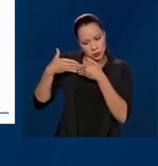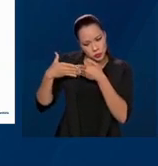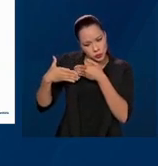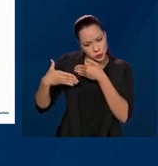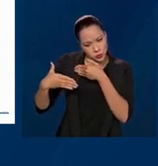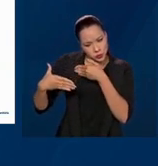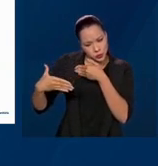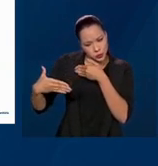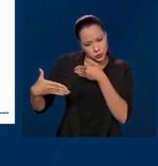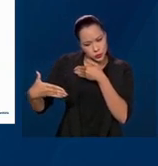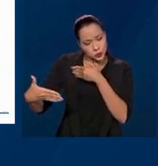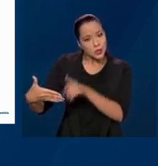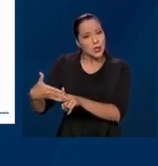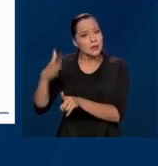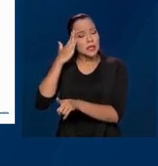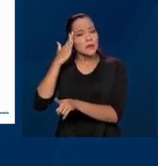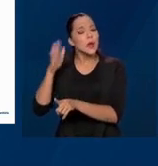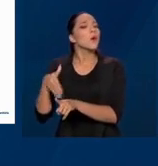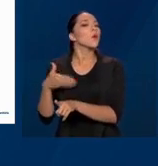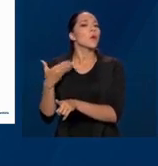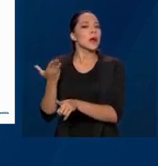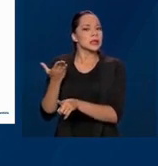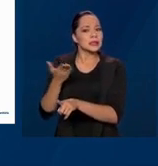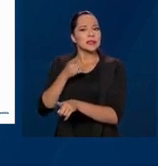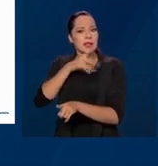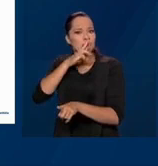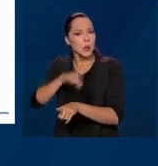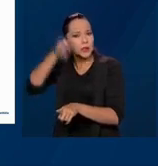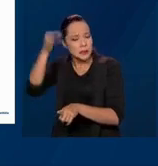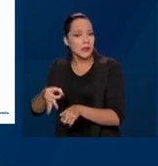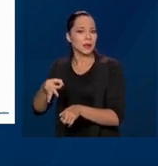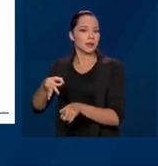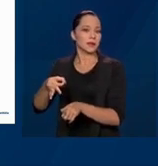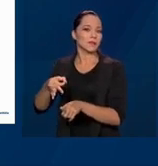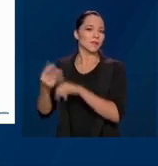o quanto se sustenta essa resposta imune.